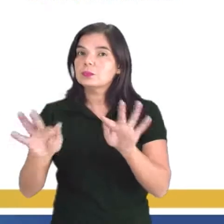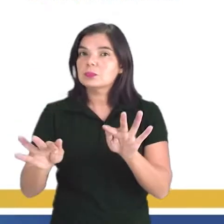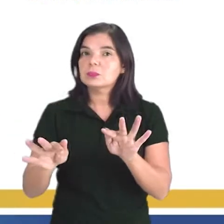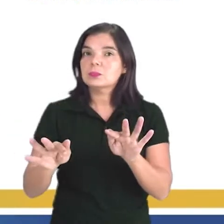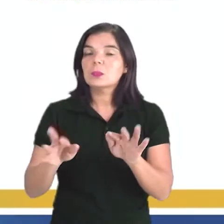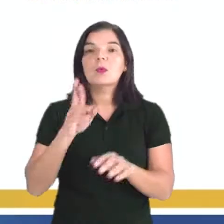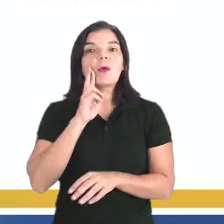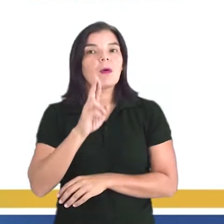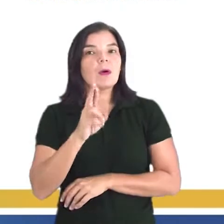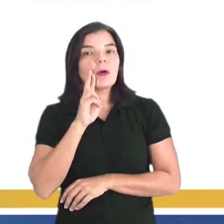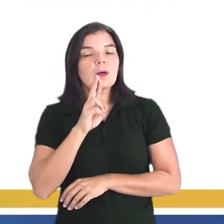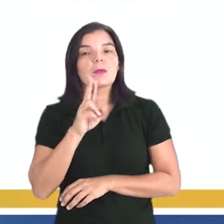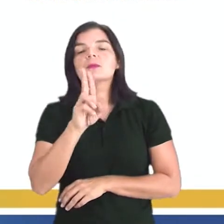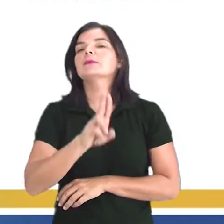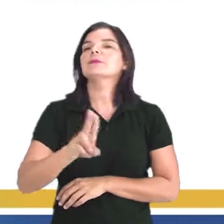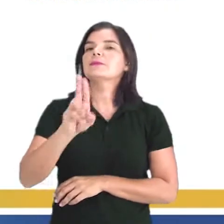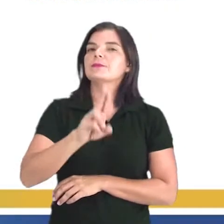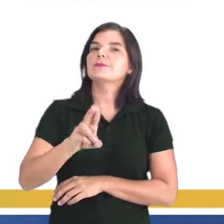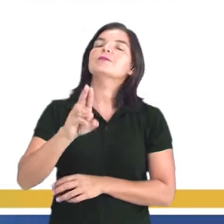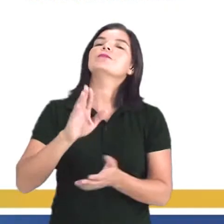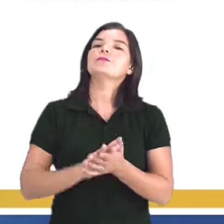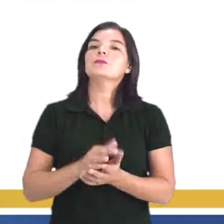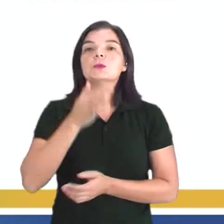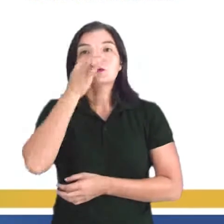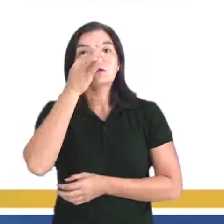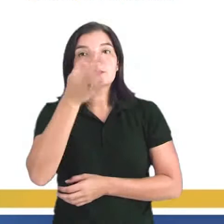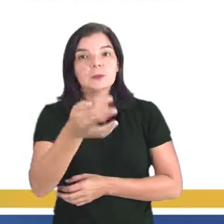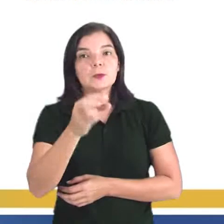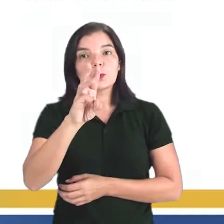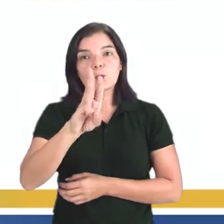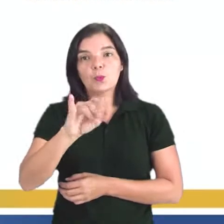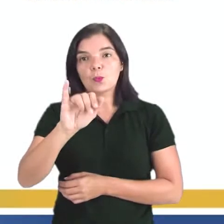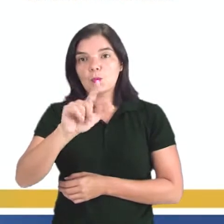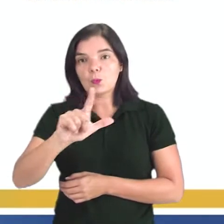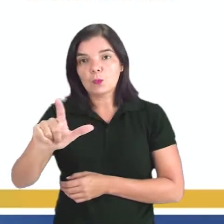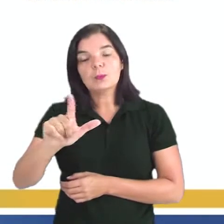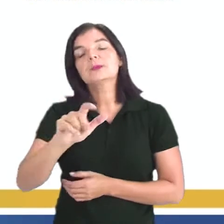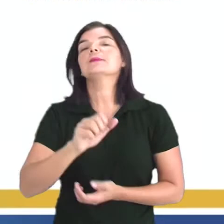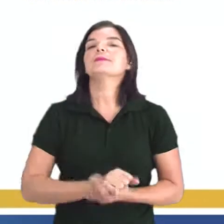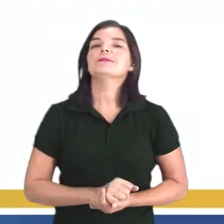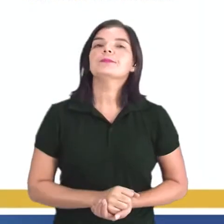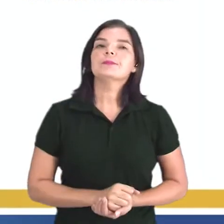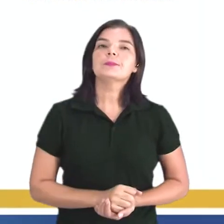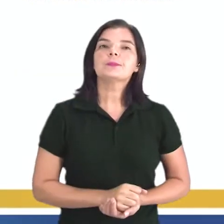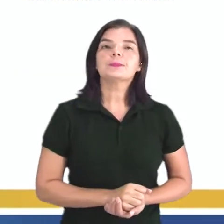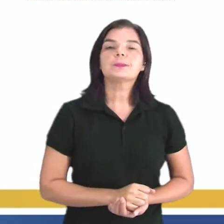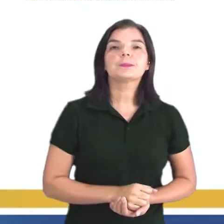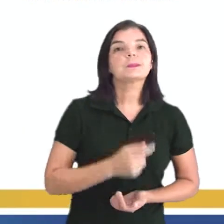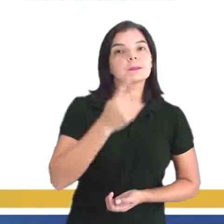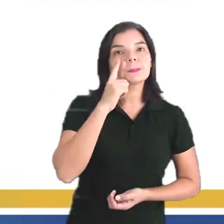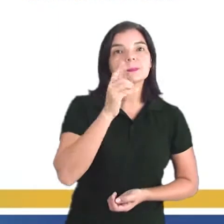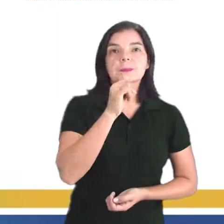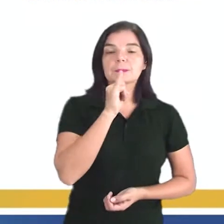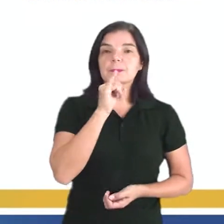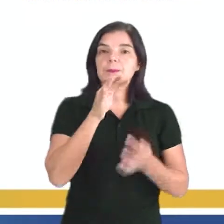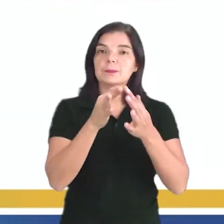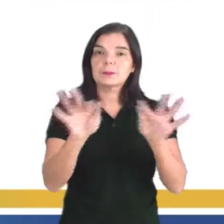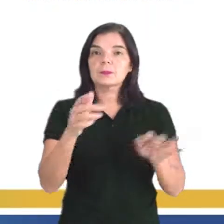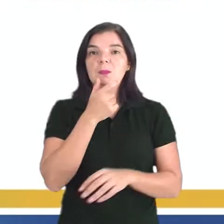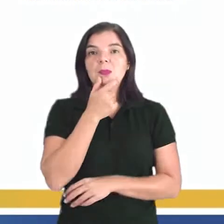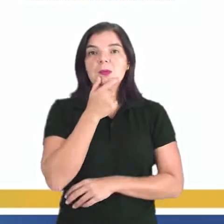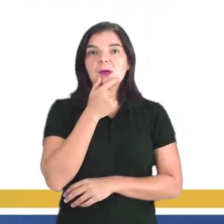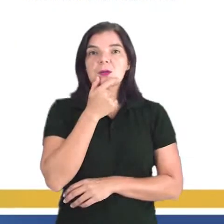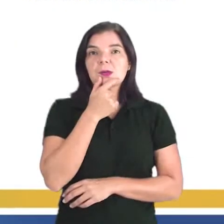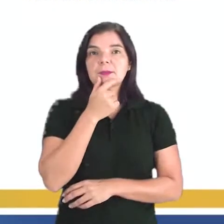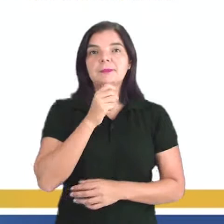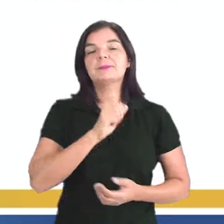que é o resultado, vocês vão usar ela no futuro, usando o simple future will. Vamos ver um exemplo? If